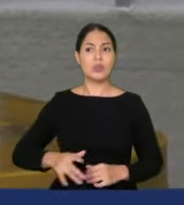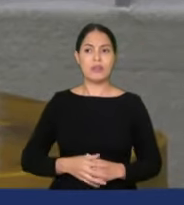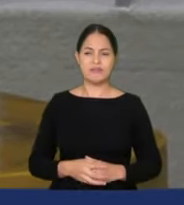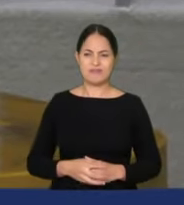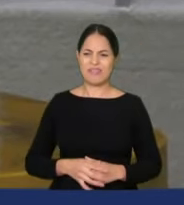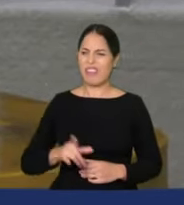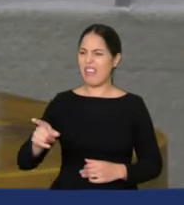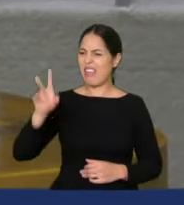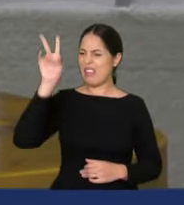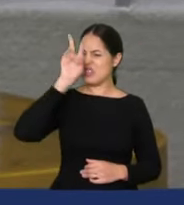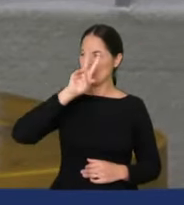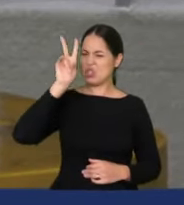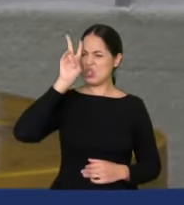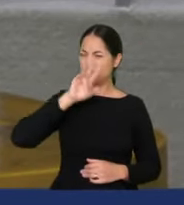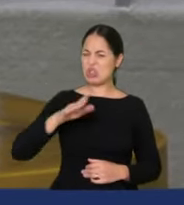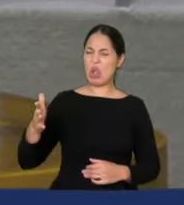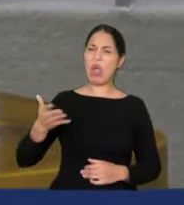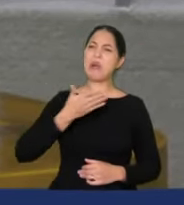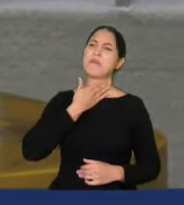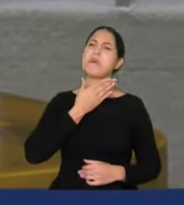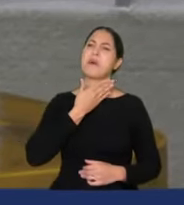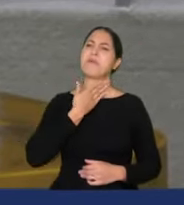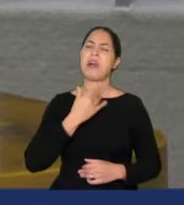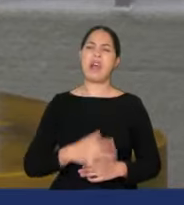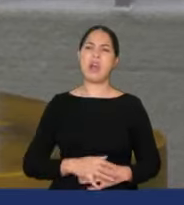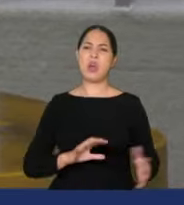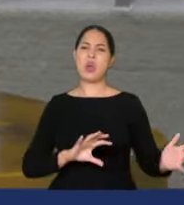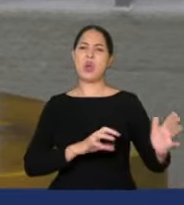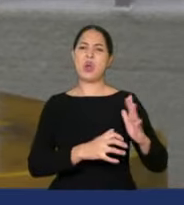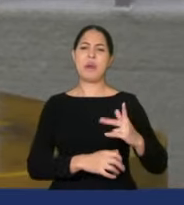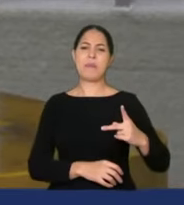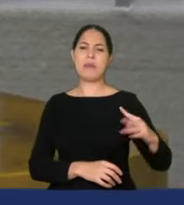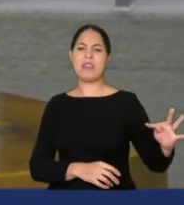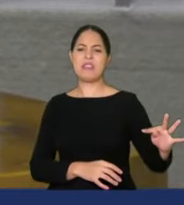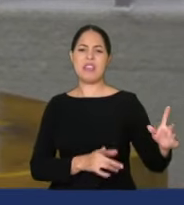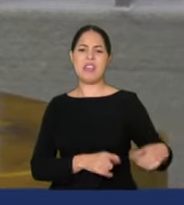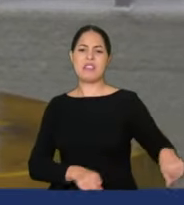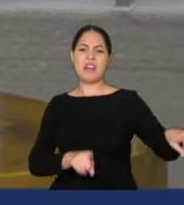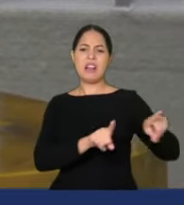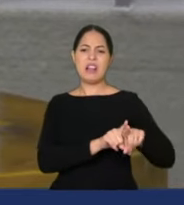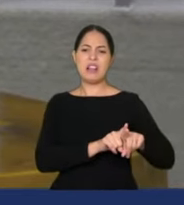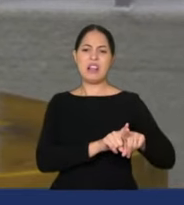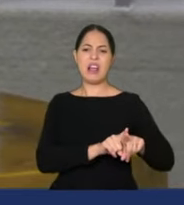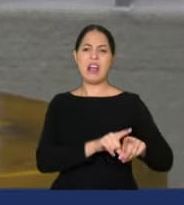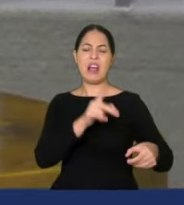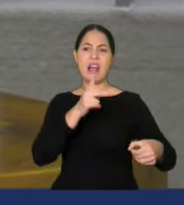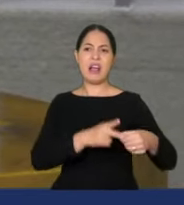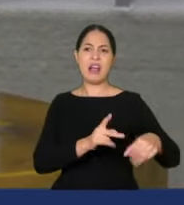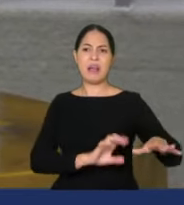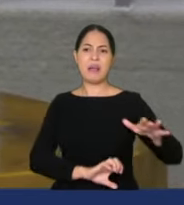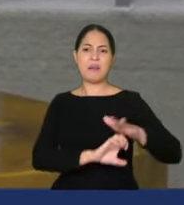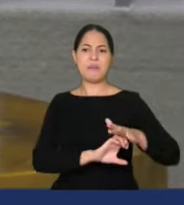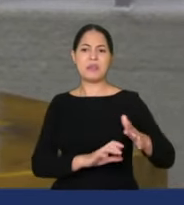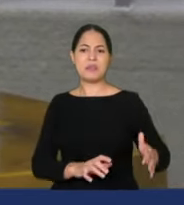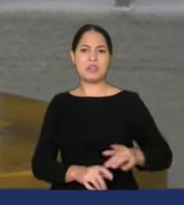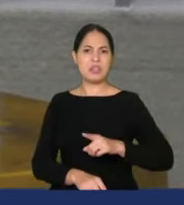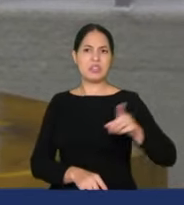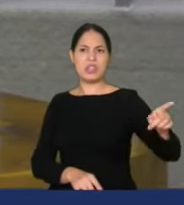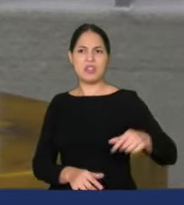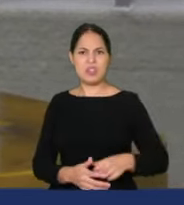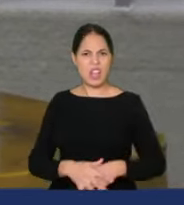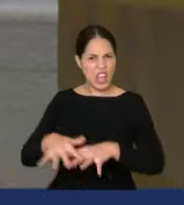de dizer que o PT e seus aliados quebraram a Petrobras, basta que esses macacos de